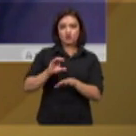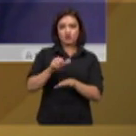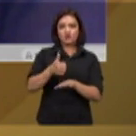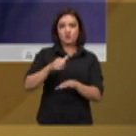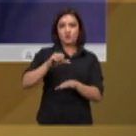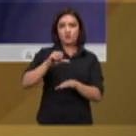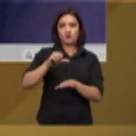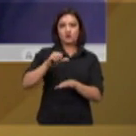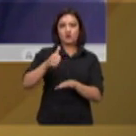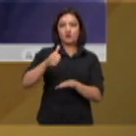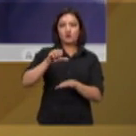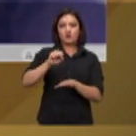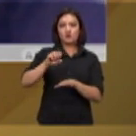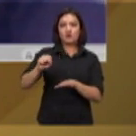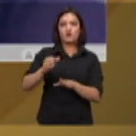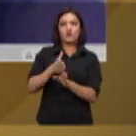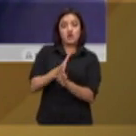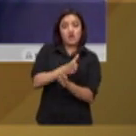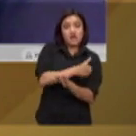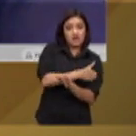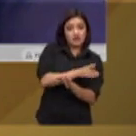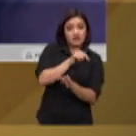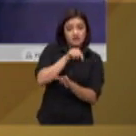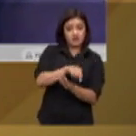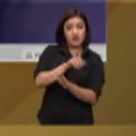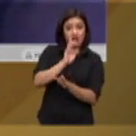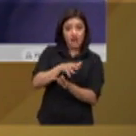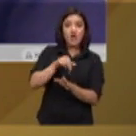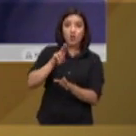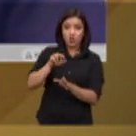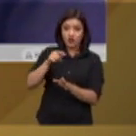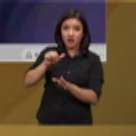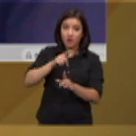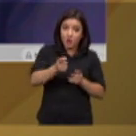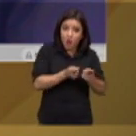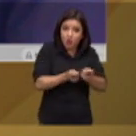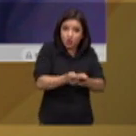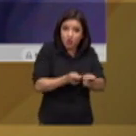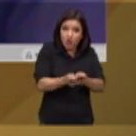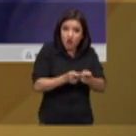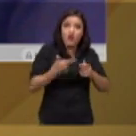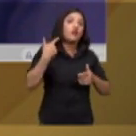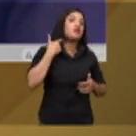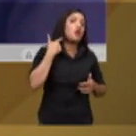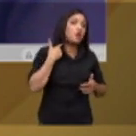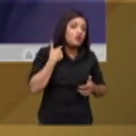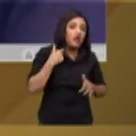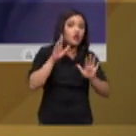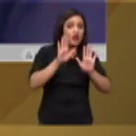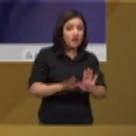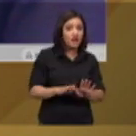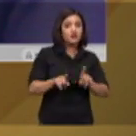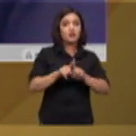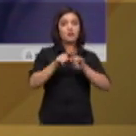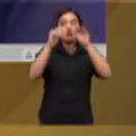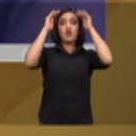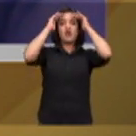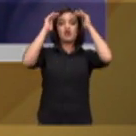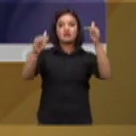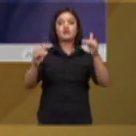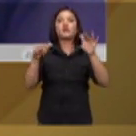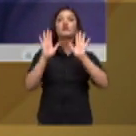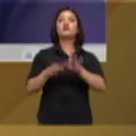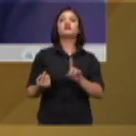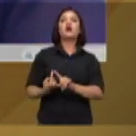que reserva à União a exploração de loterias, respeitando as loterias que